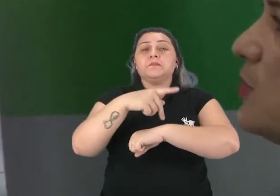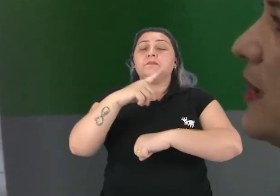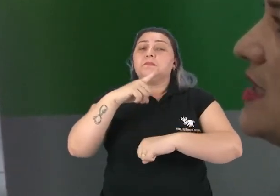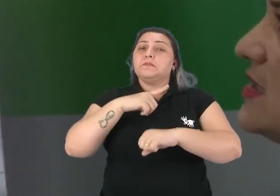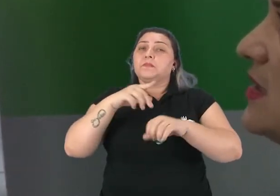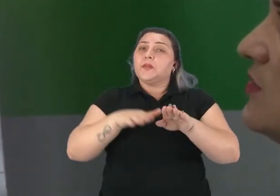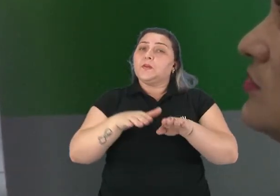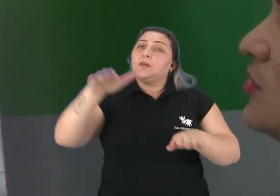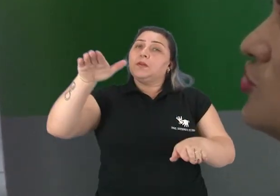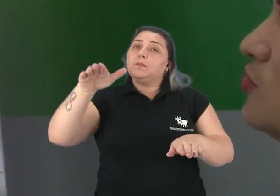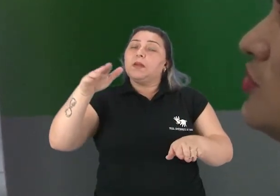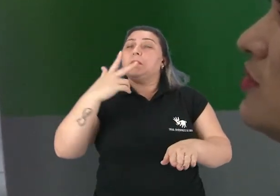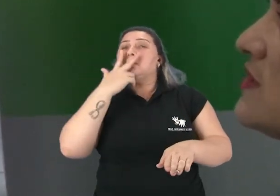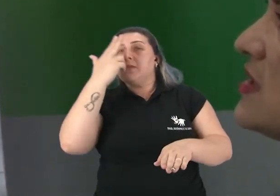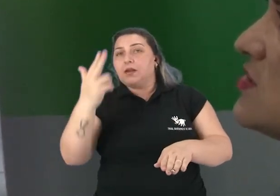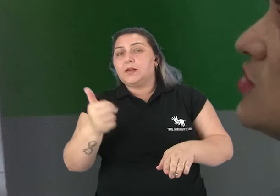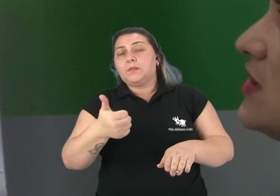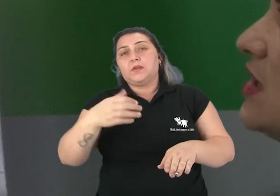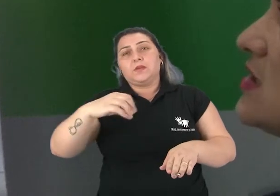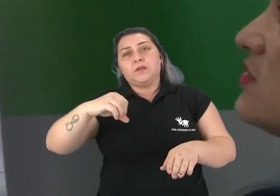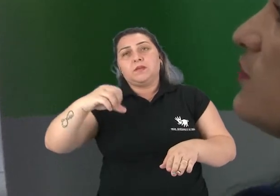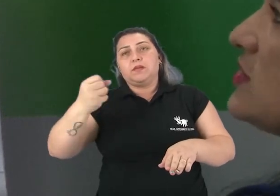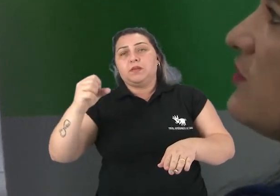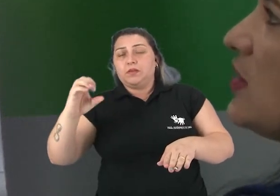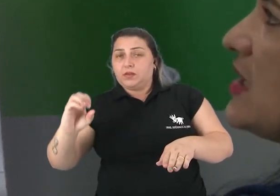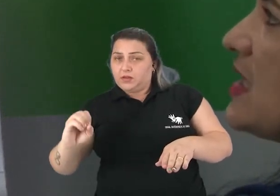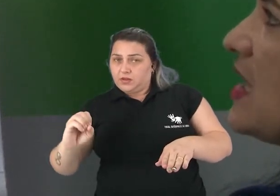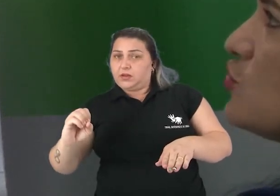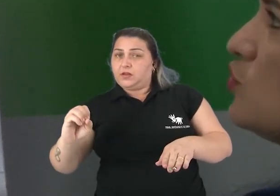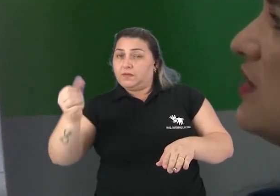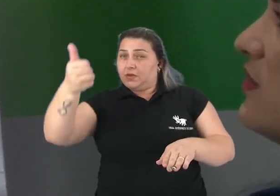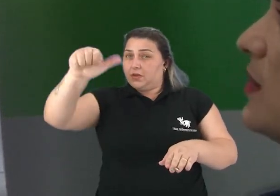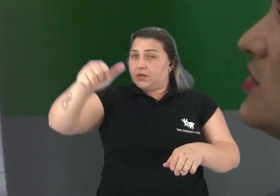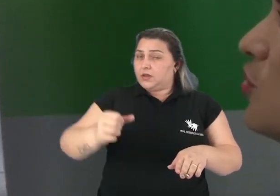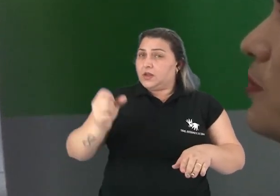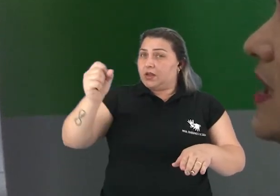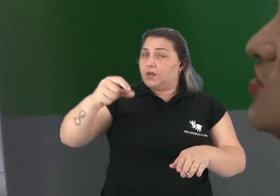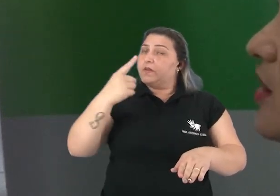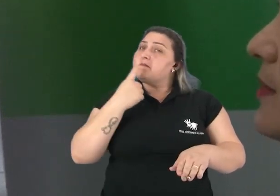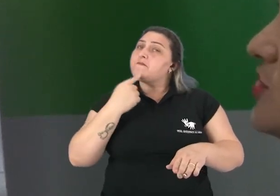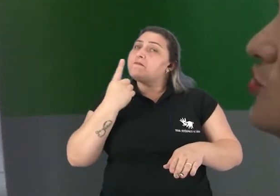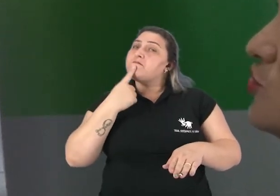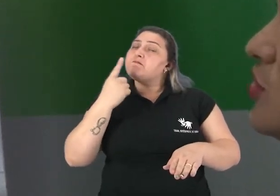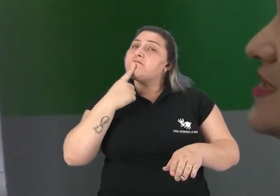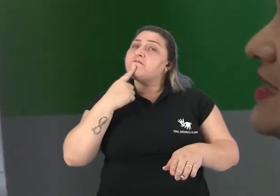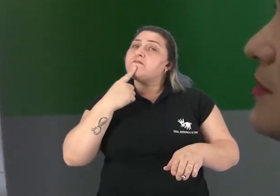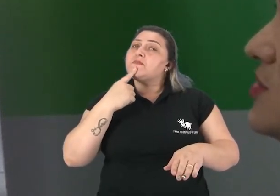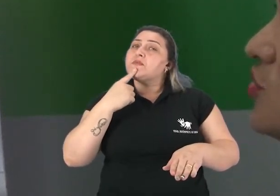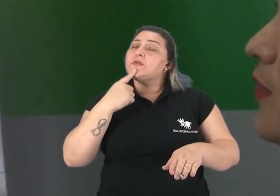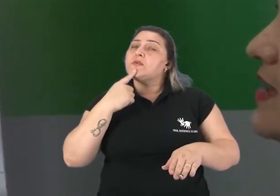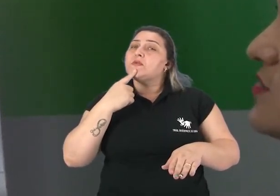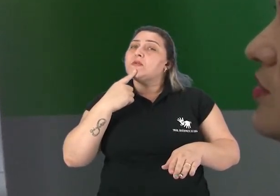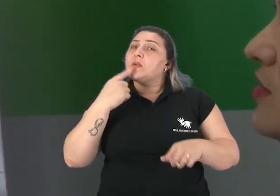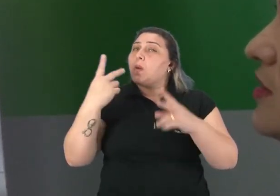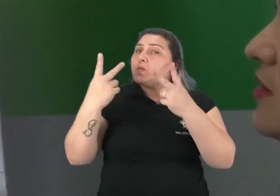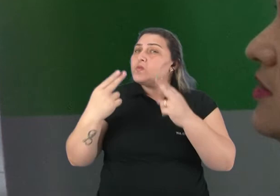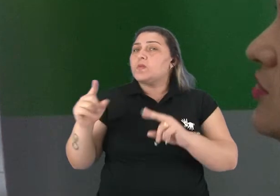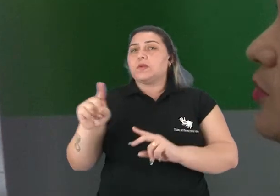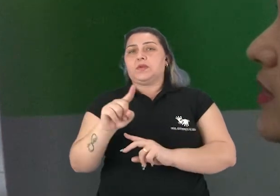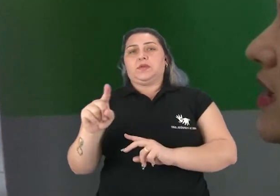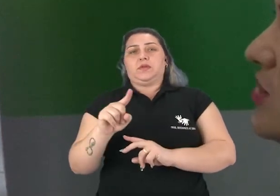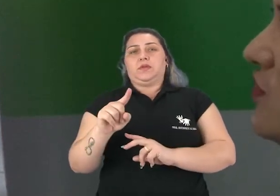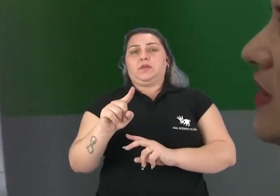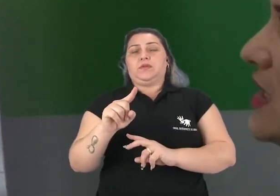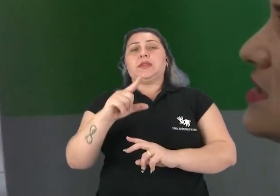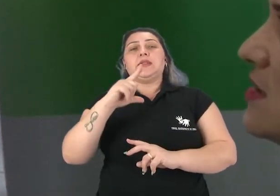teve um crescimento parecido. De 1980, se você for analisar, a azul e a vermelha não estão exatamente iguais, ó.